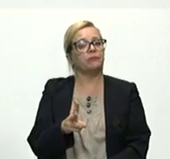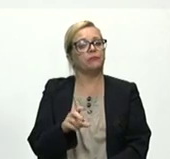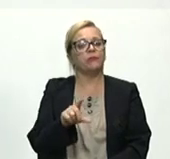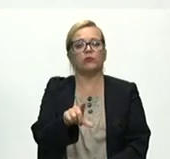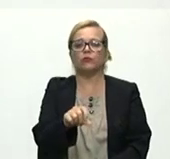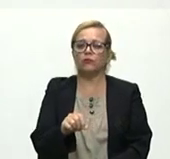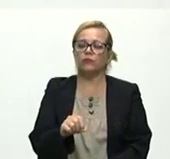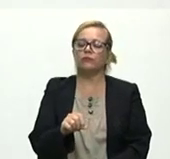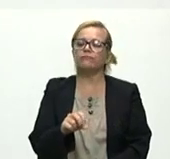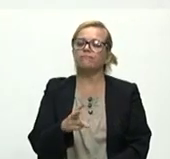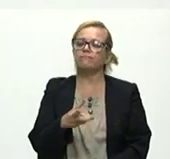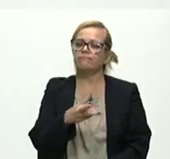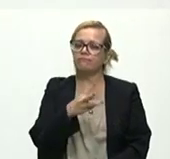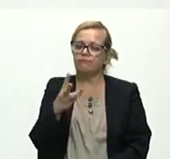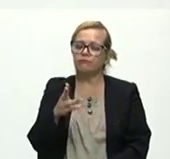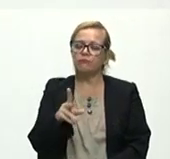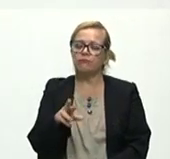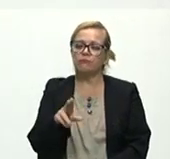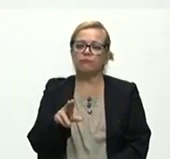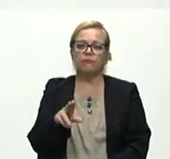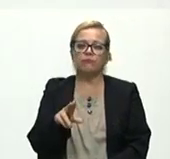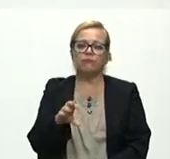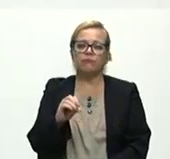Então, digito 3, igual